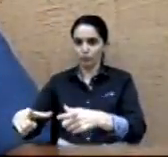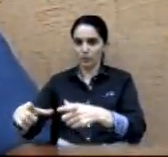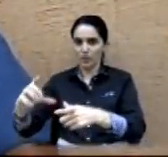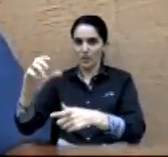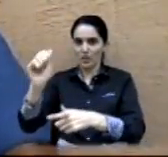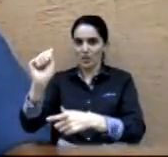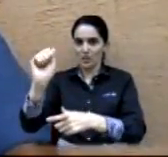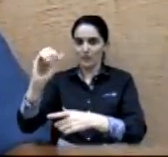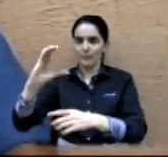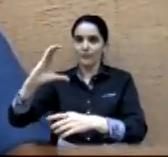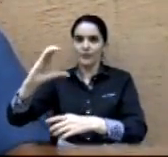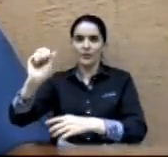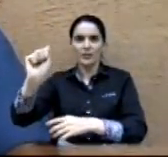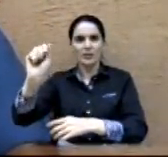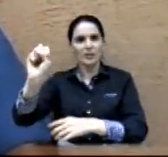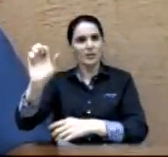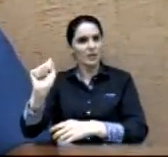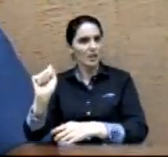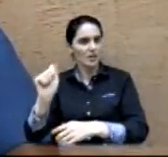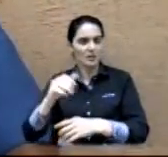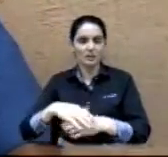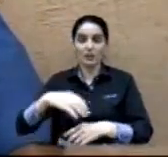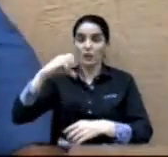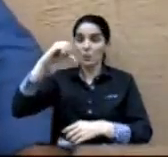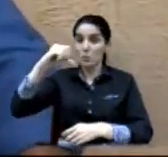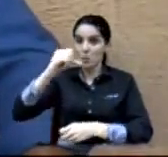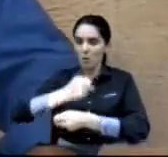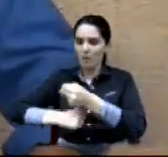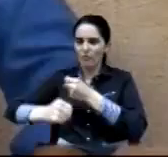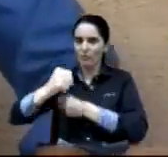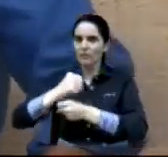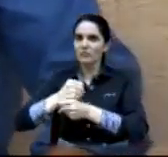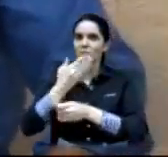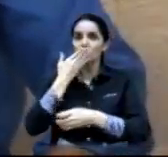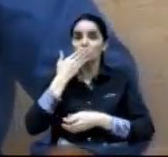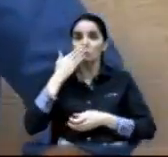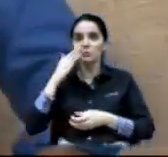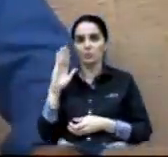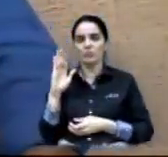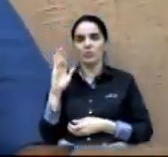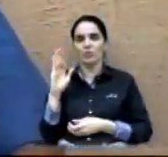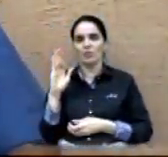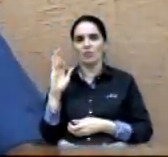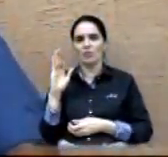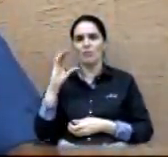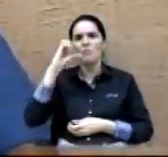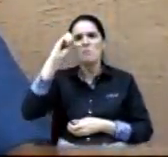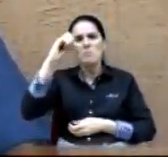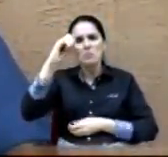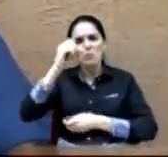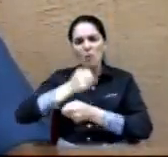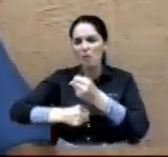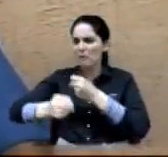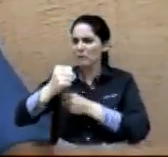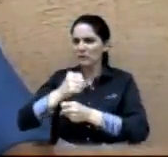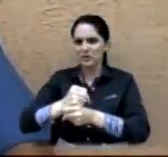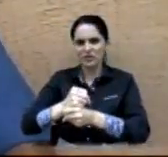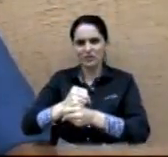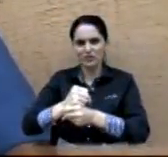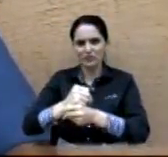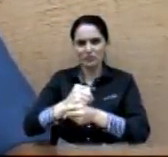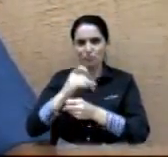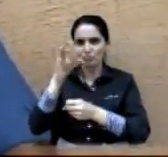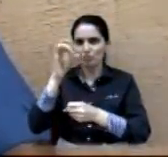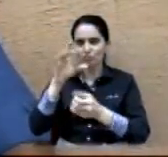Nós estamos ali há 9 anos, foi feita uma promessa para a gente e até então não saiu do papel essa